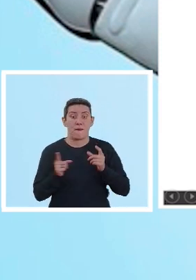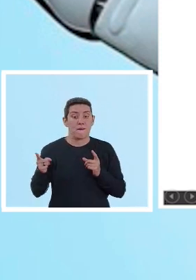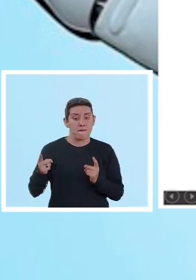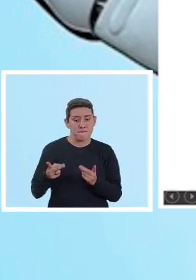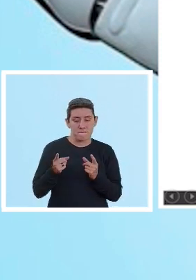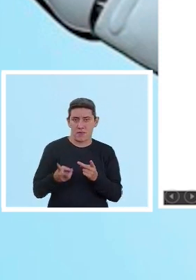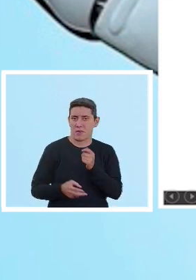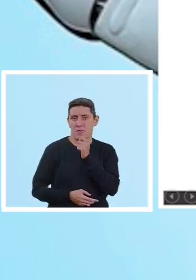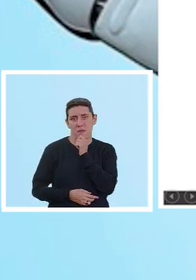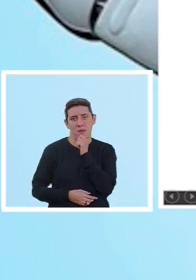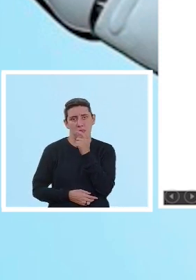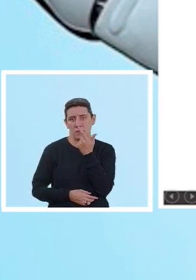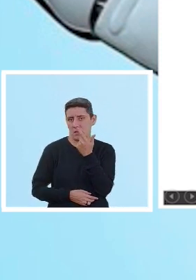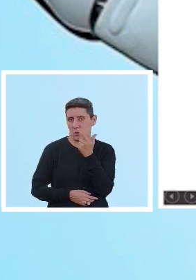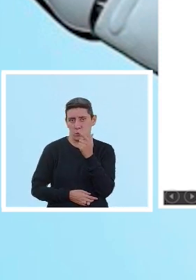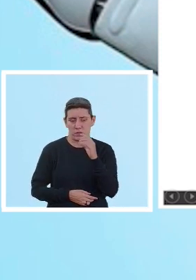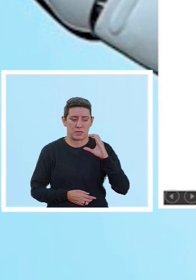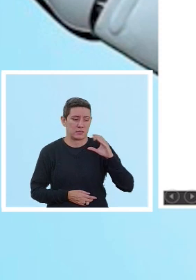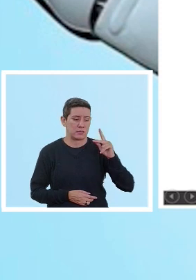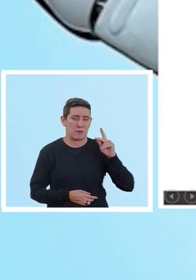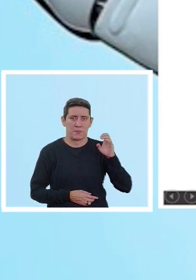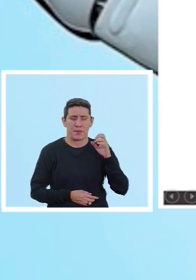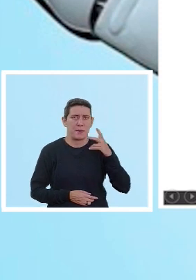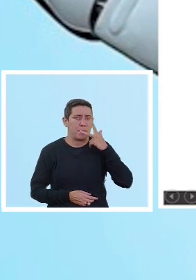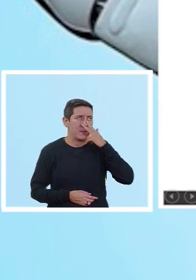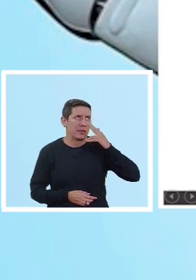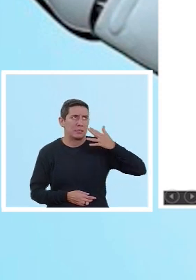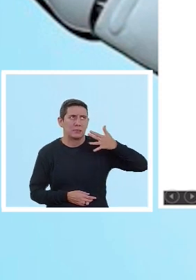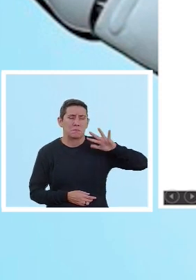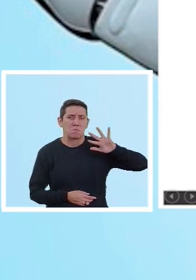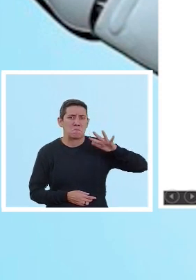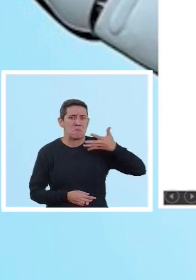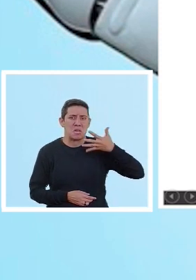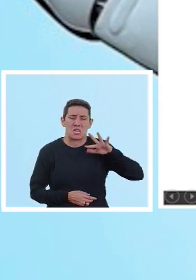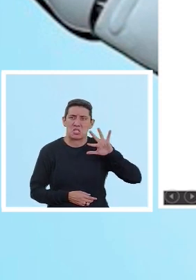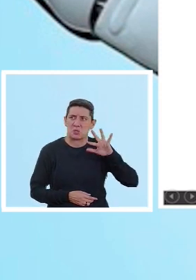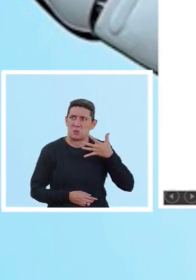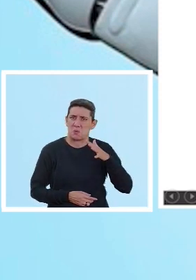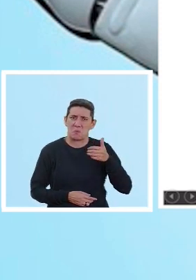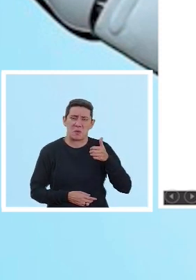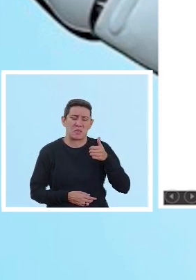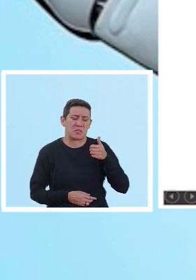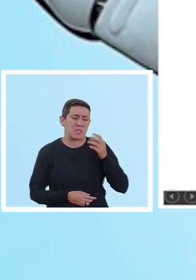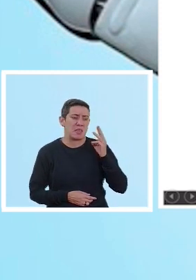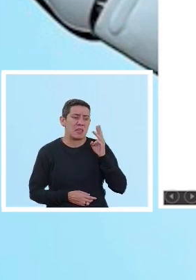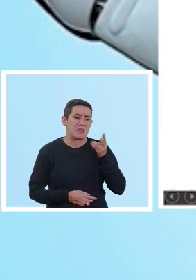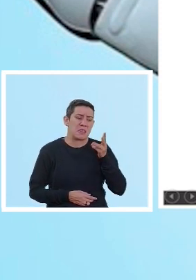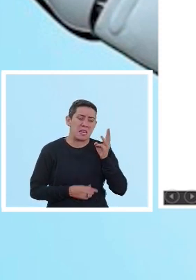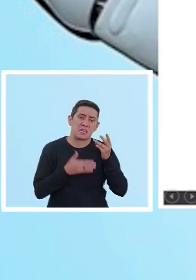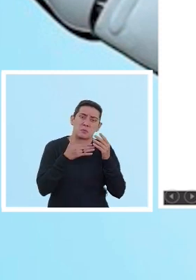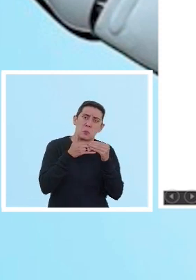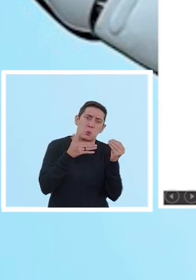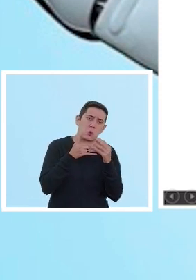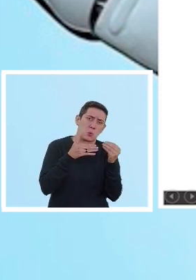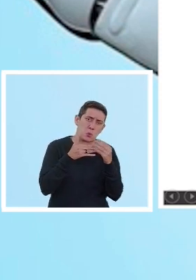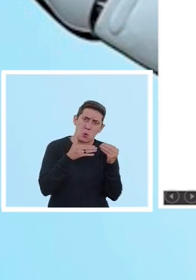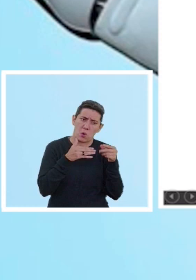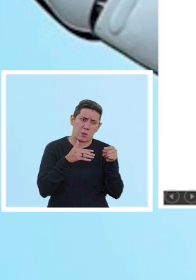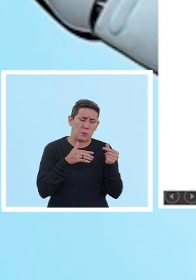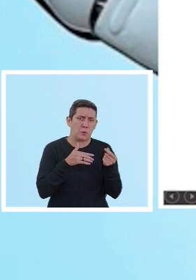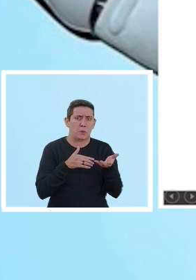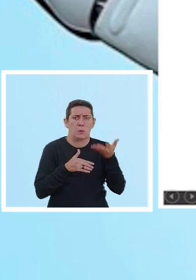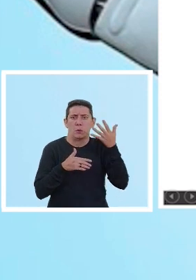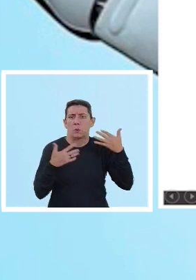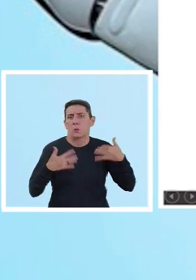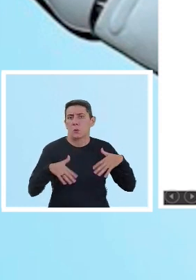tem um CP tentamos comprar ele custa ir à casa dos $3000 por aí assim ele e o